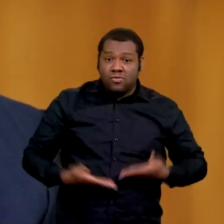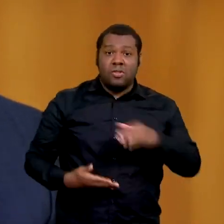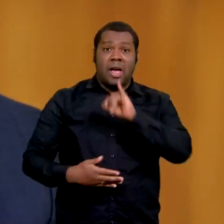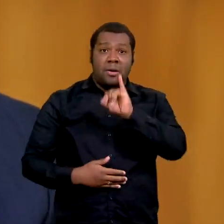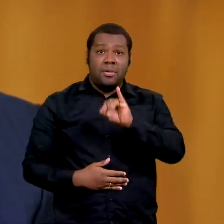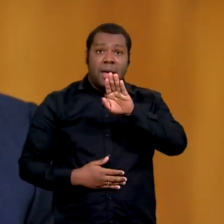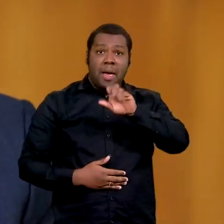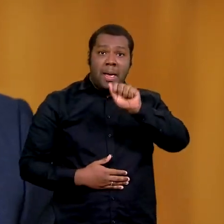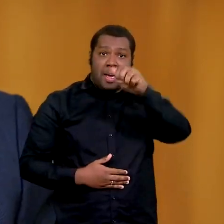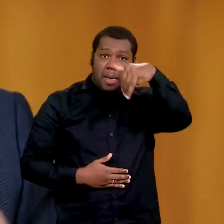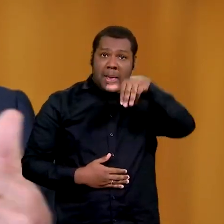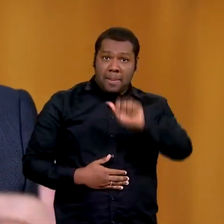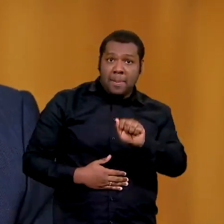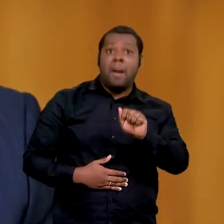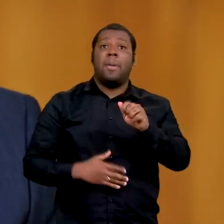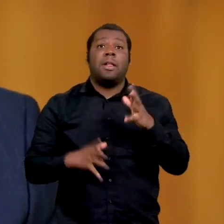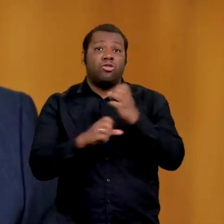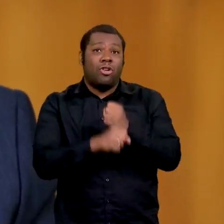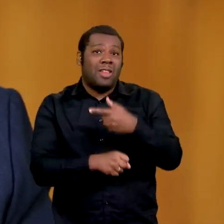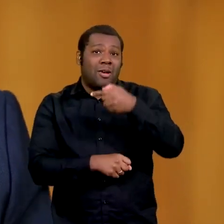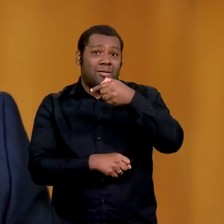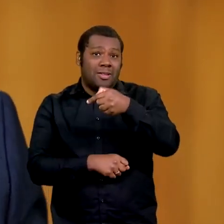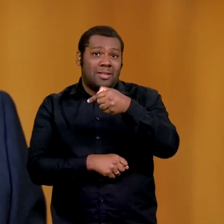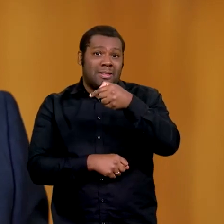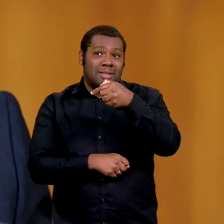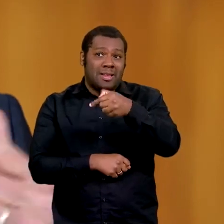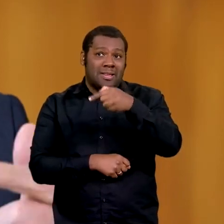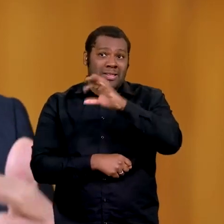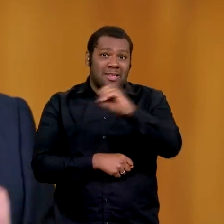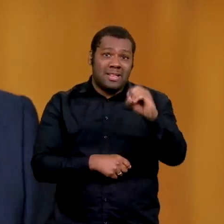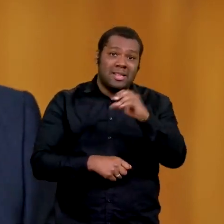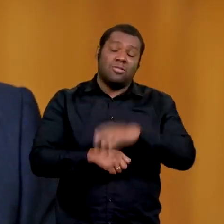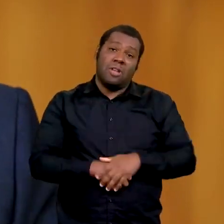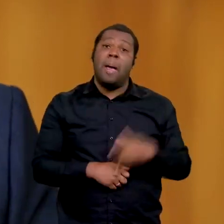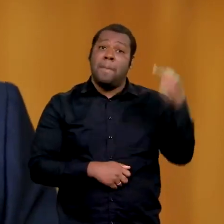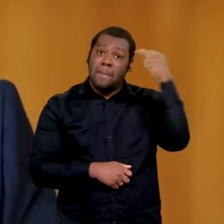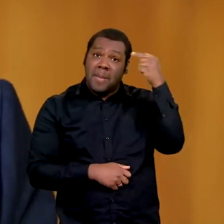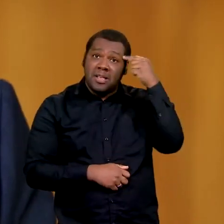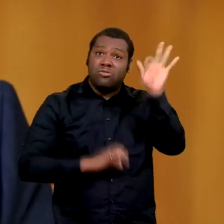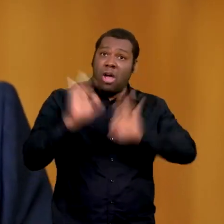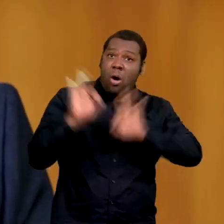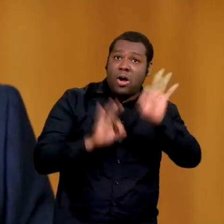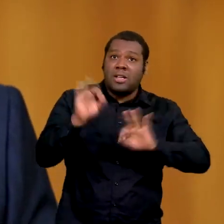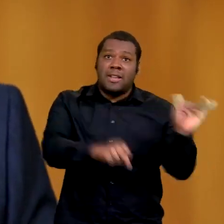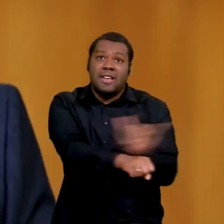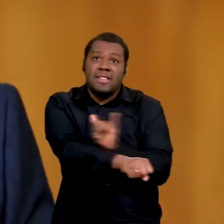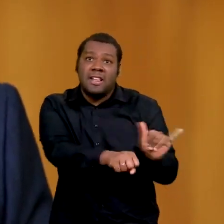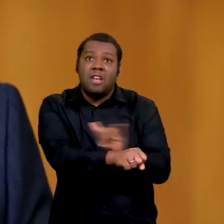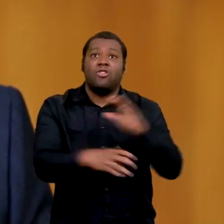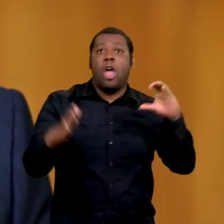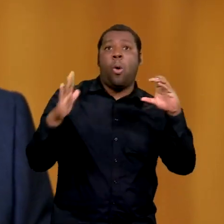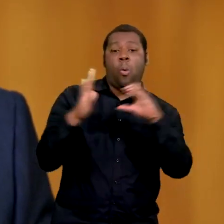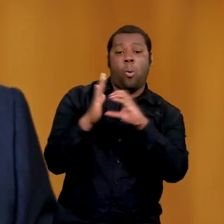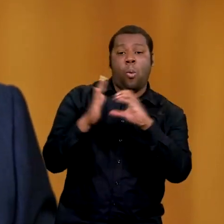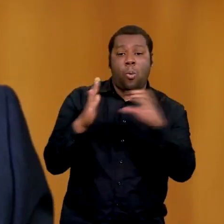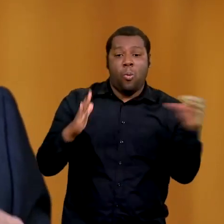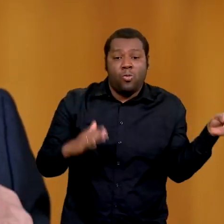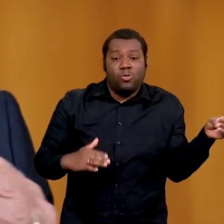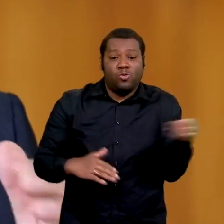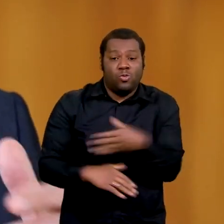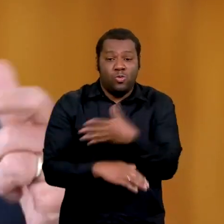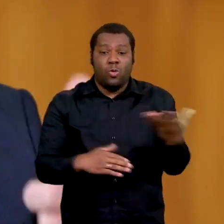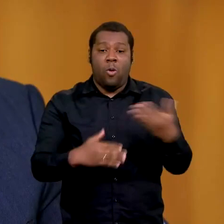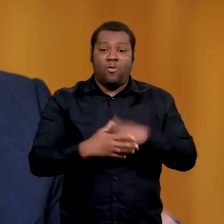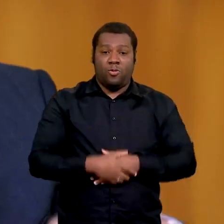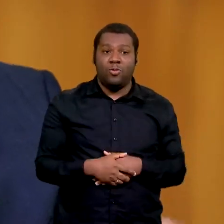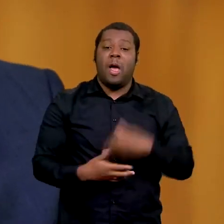fazer um novo concurso para o Ibama contratar mais gente pro Ibama não tem que você viu a quantidade de multa no Ibama foi muito grande